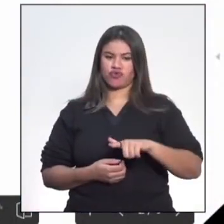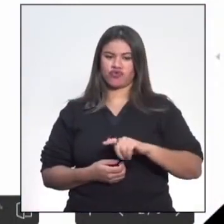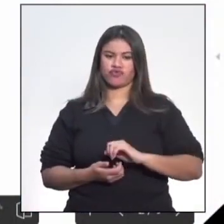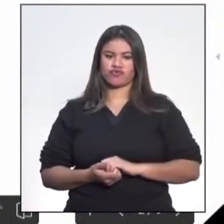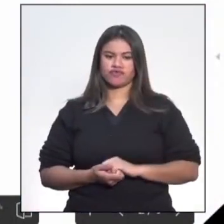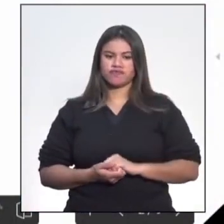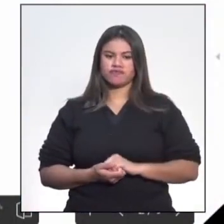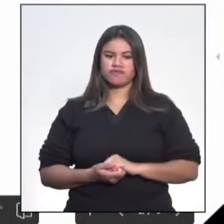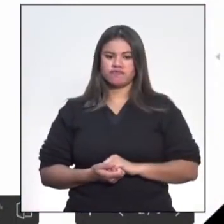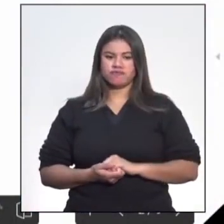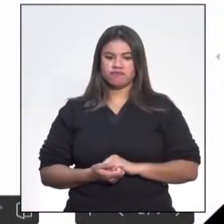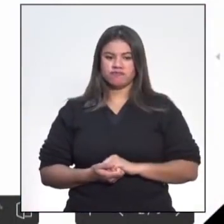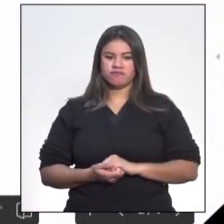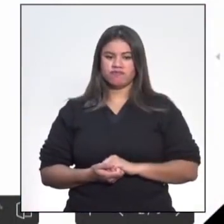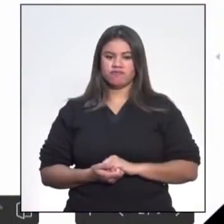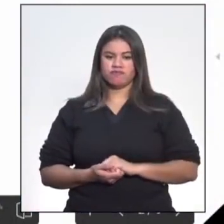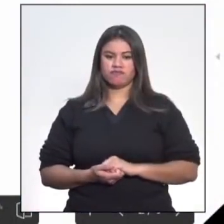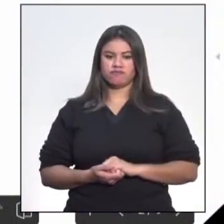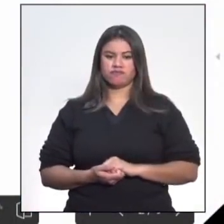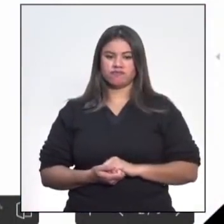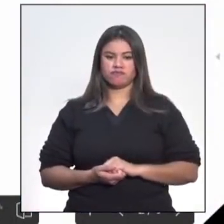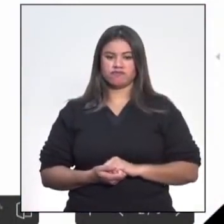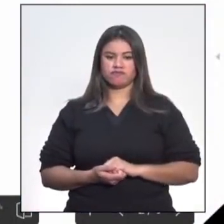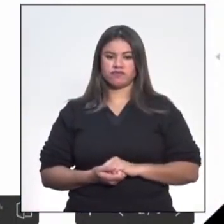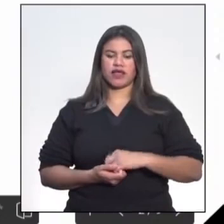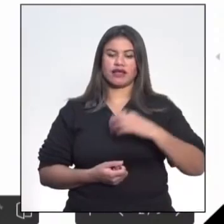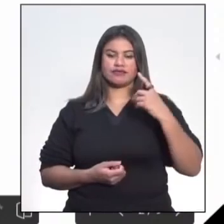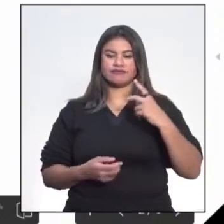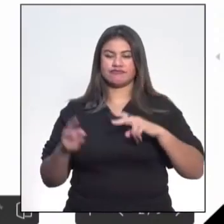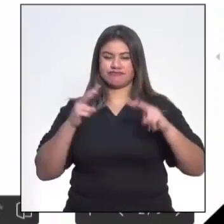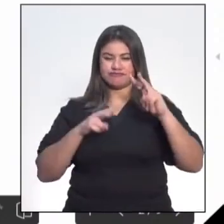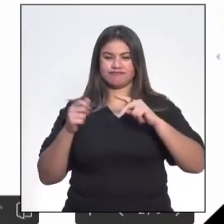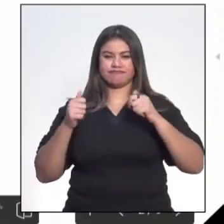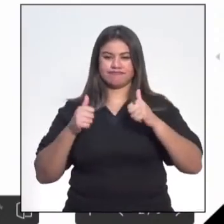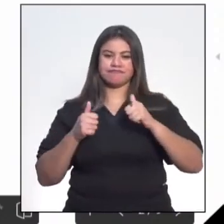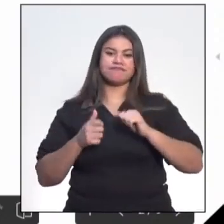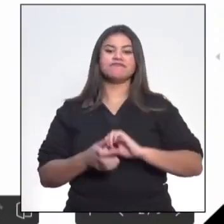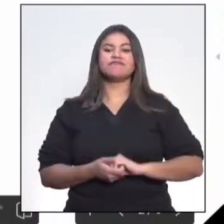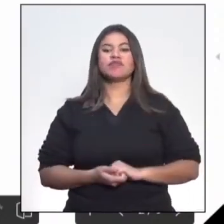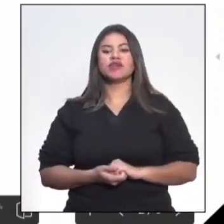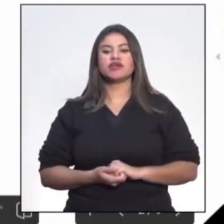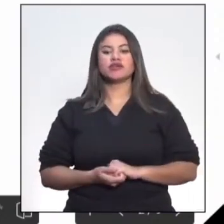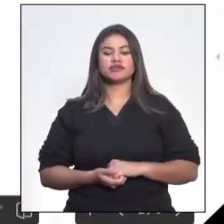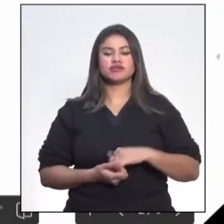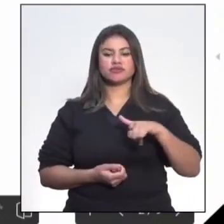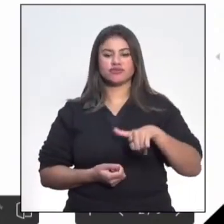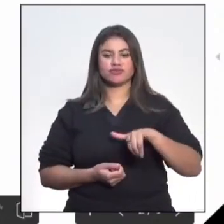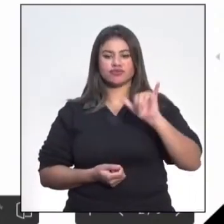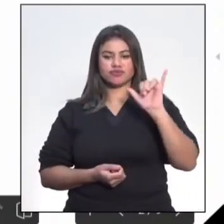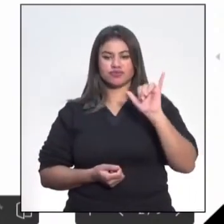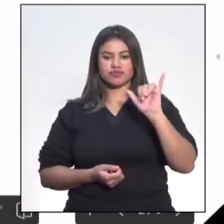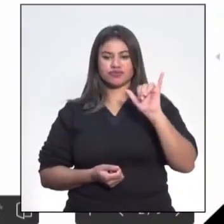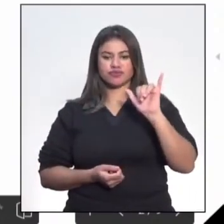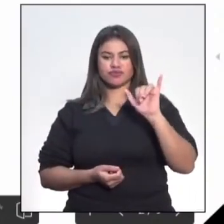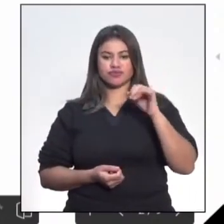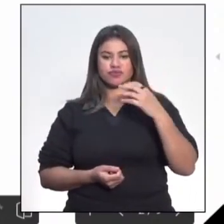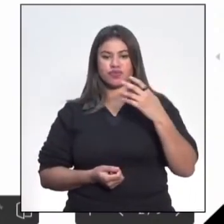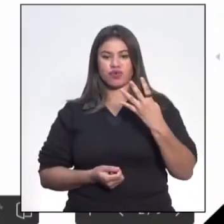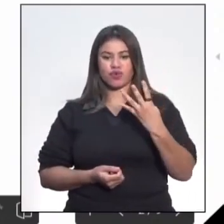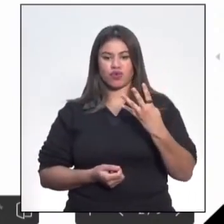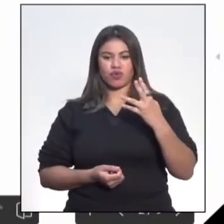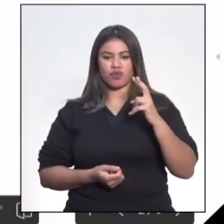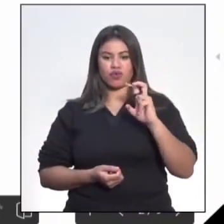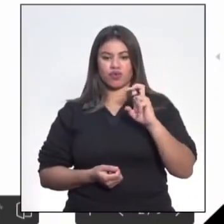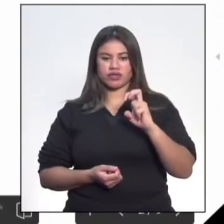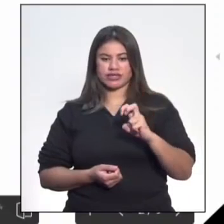só para ficar bonitinho e ficar mais visível para vocês, tá bom? Então, no lugar do y, eu vou colocar o 45.